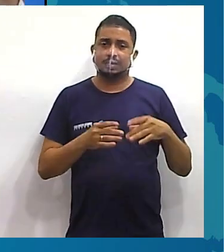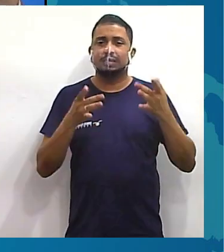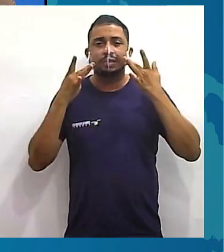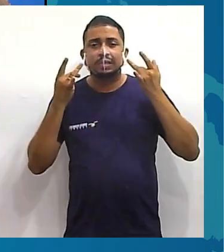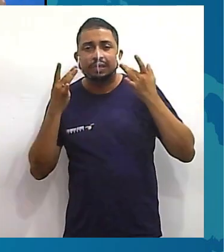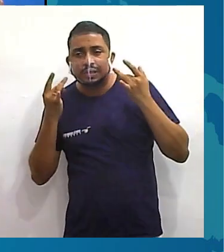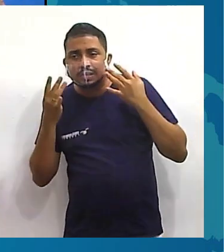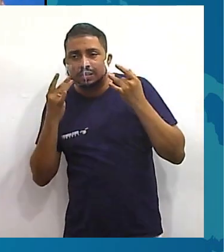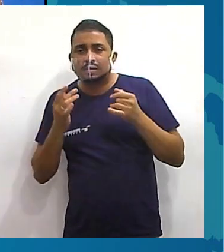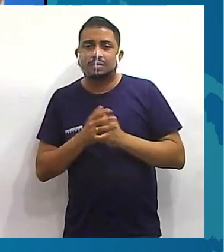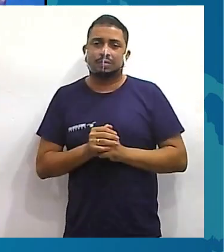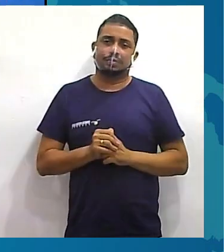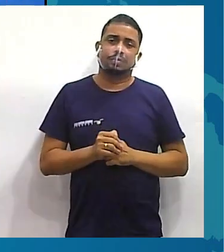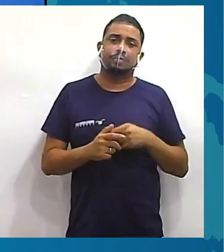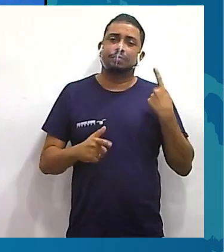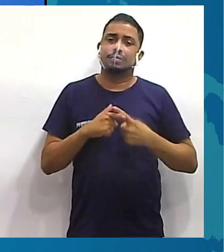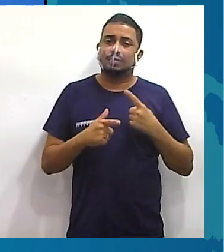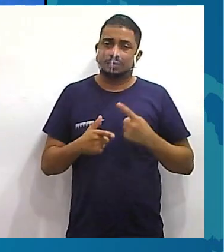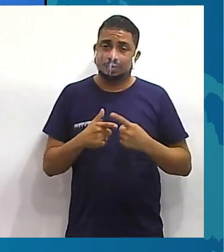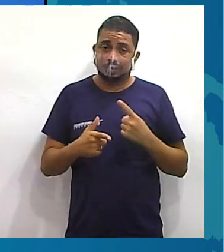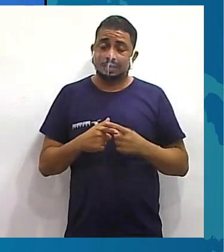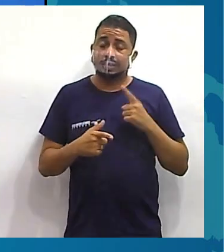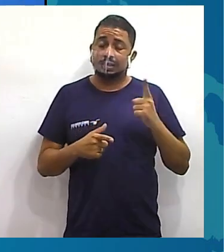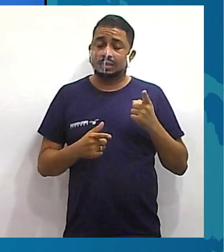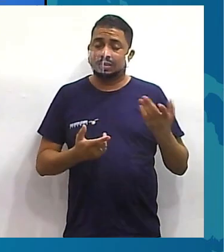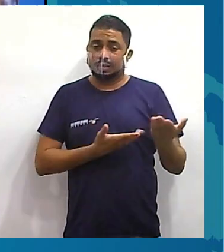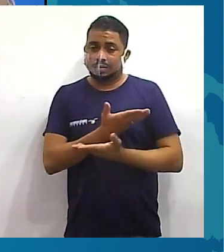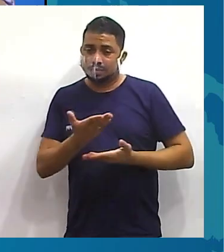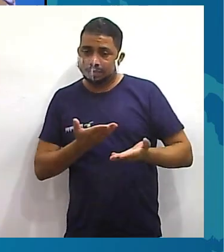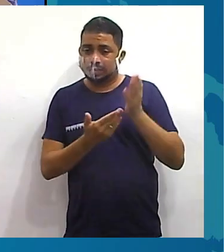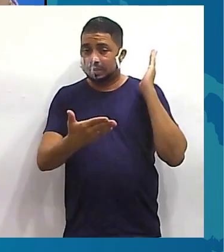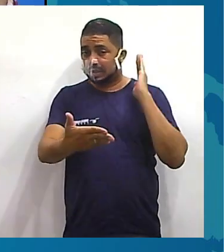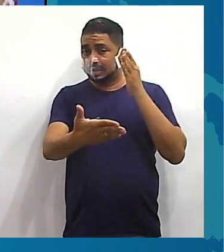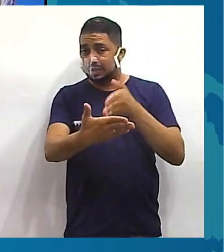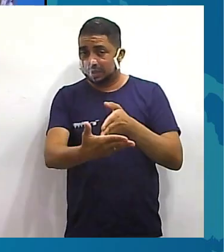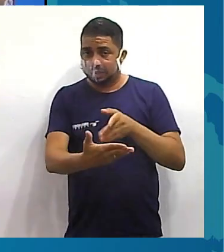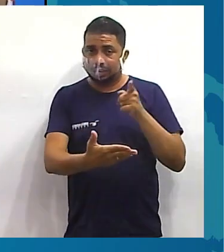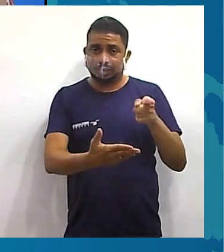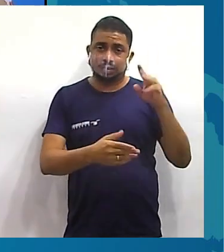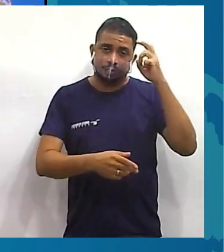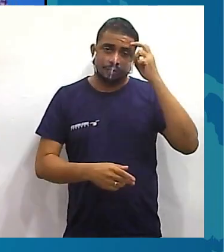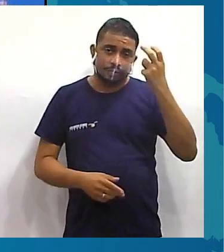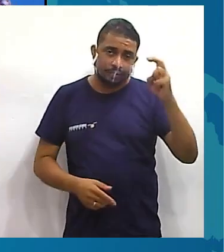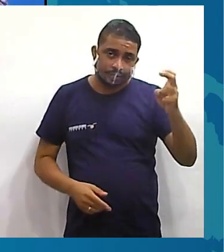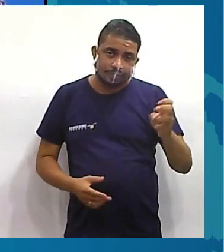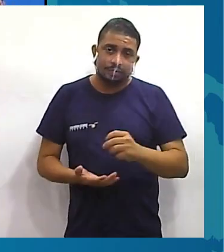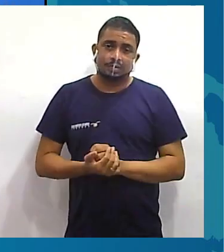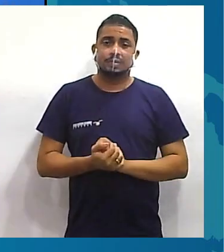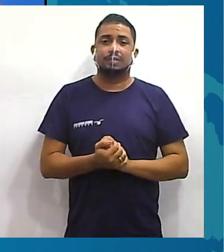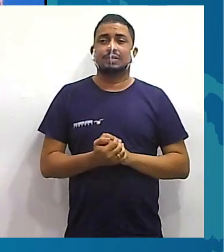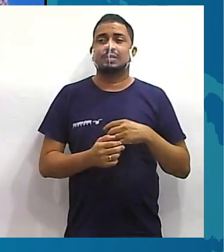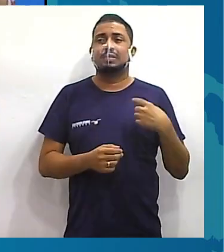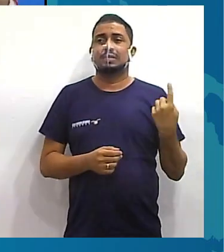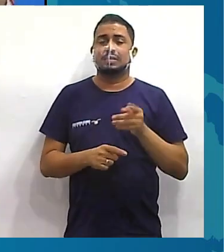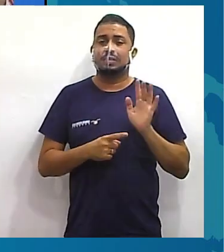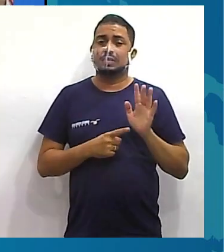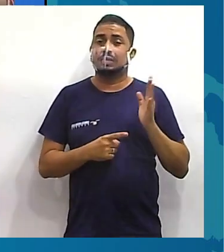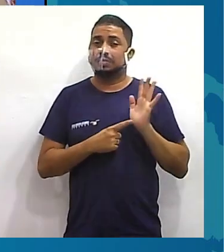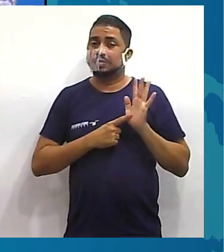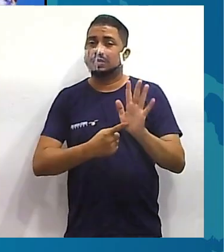teatro, né? Porque como ele está envolvido diretamente com essa questão cultural, né? Nas mostras